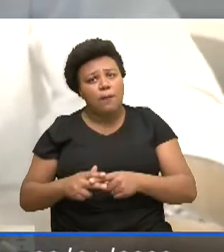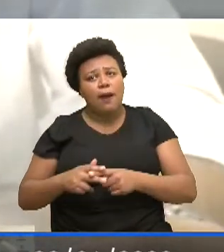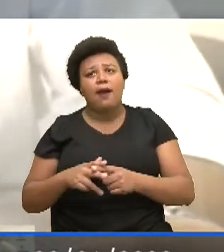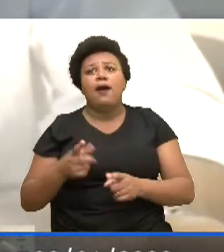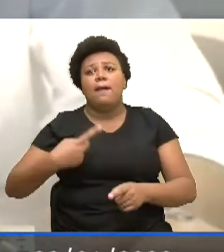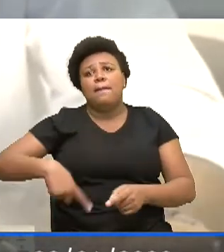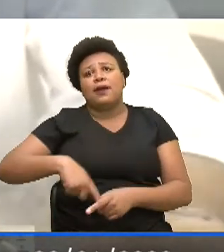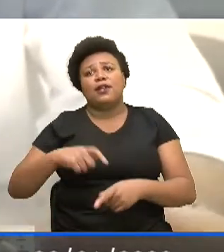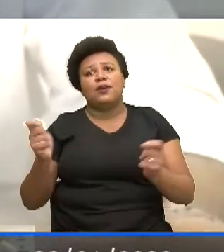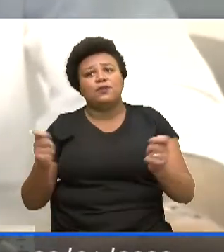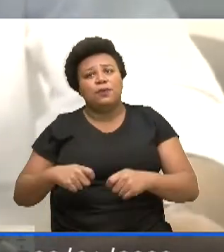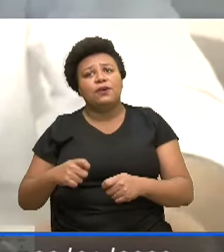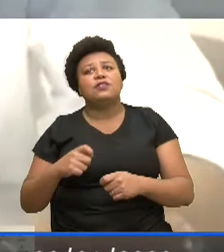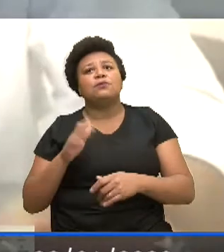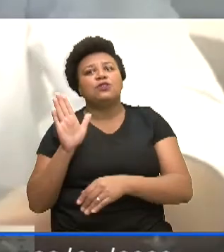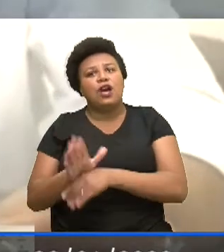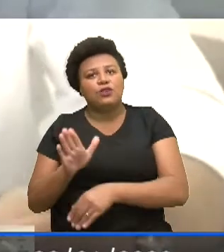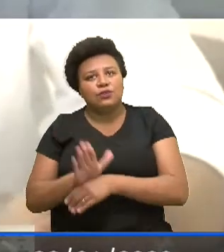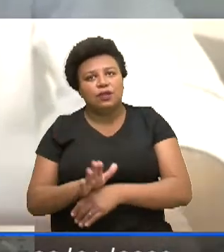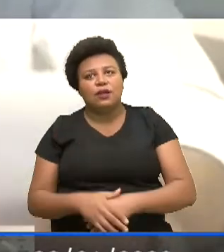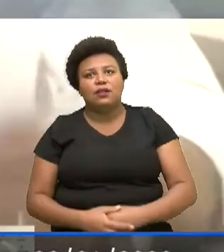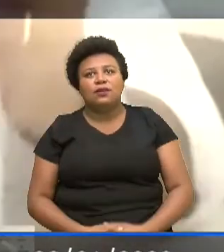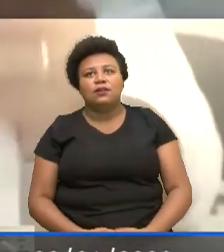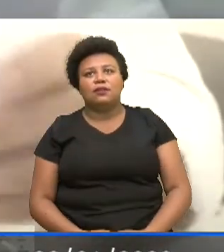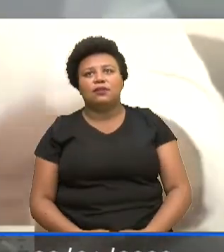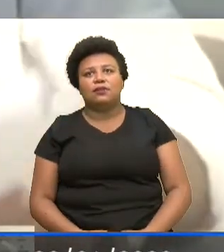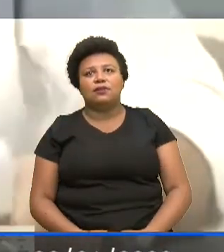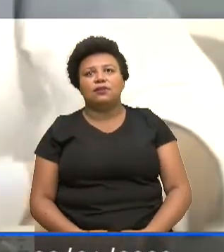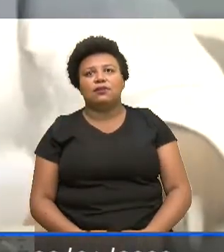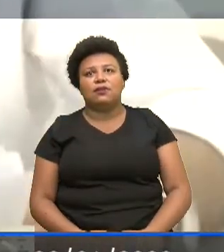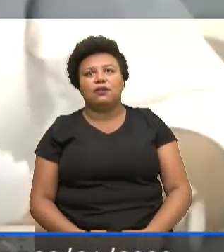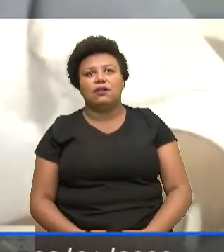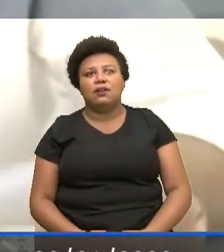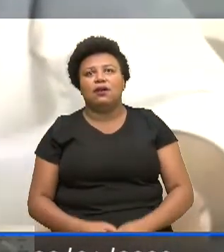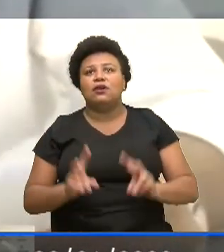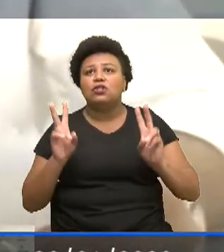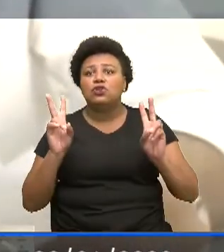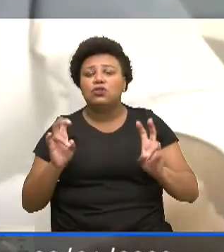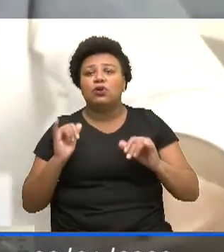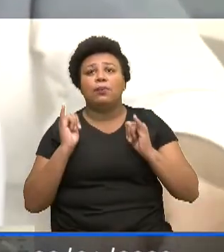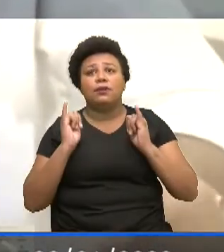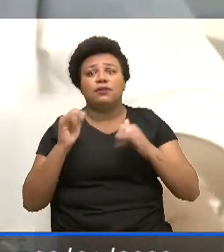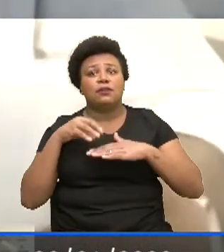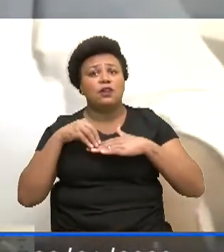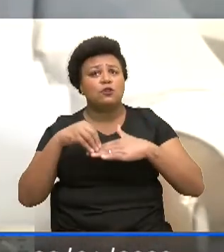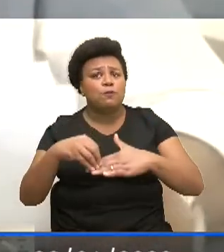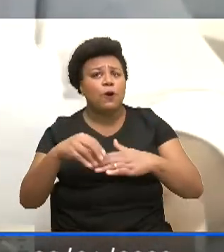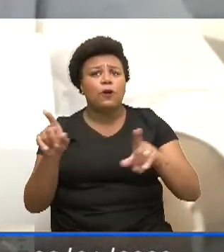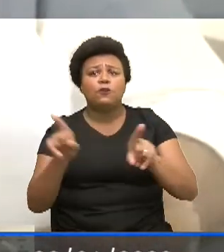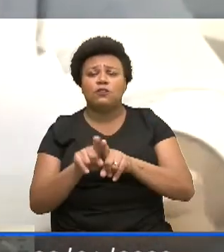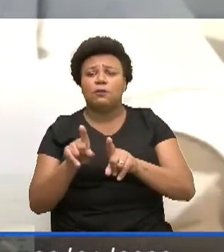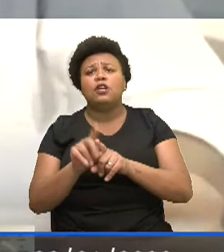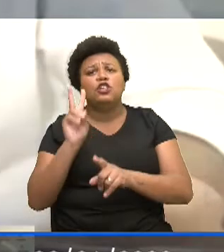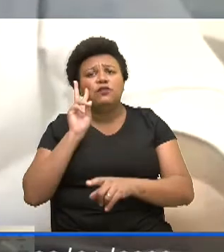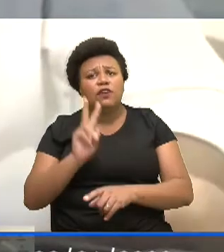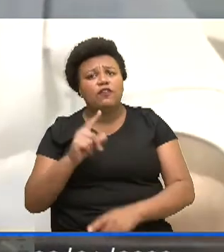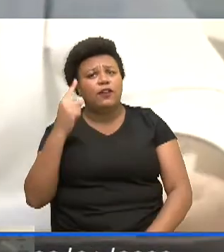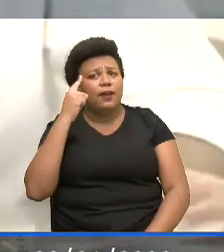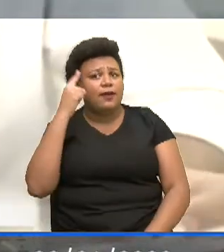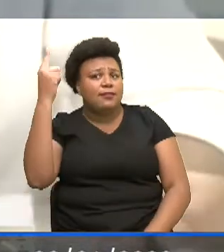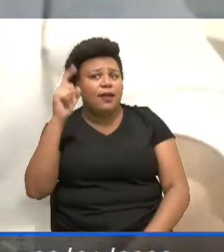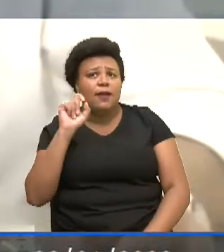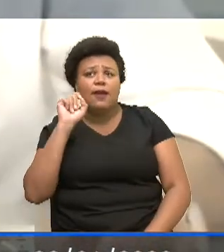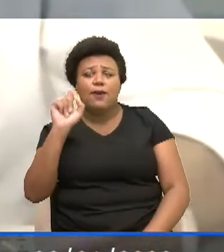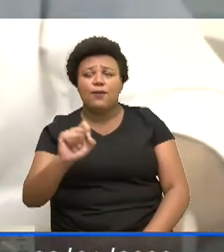possa corroborar nesse sentido. A questão do transporte também, a gente vai dar uma olhadinha.